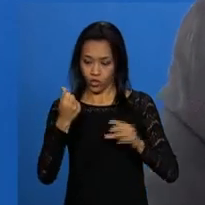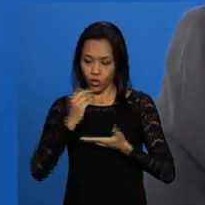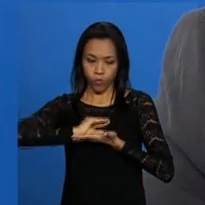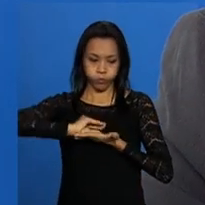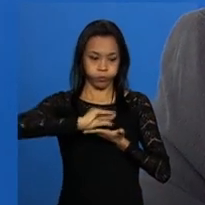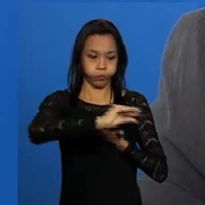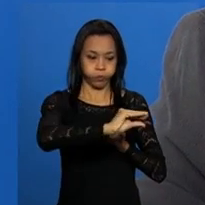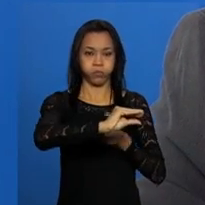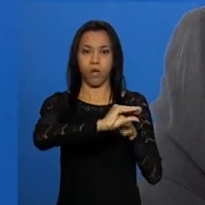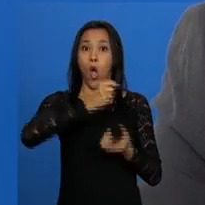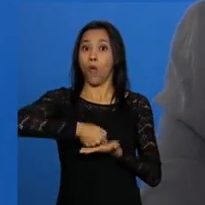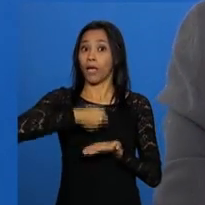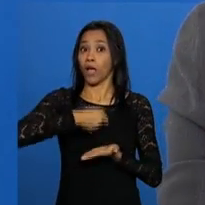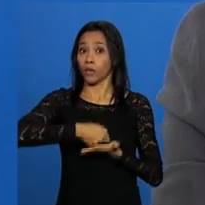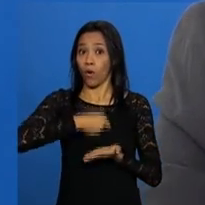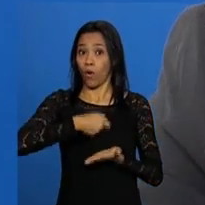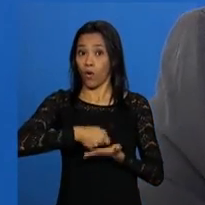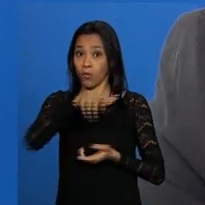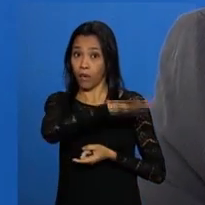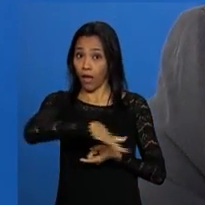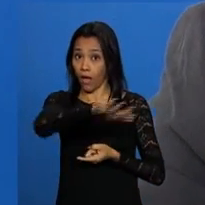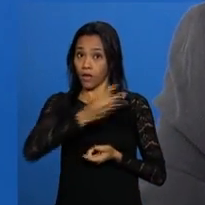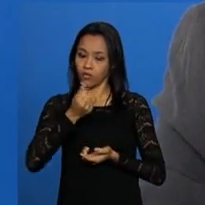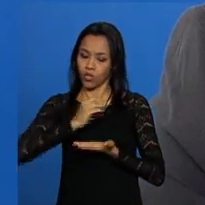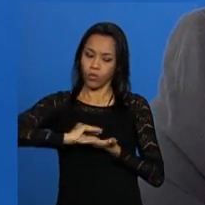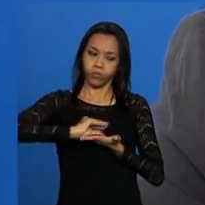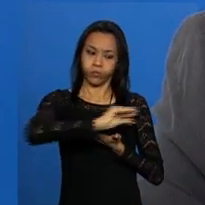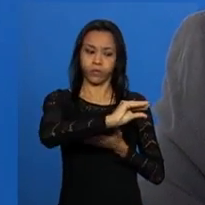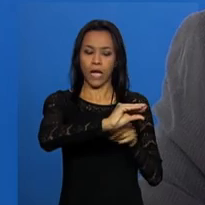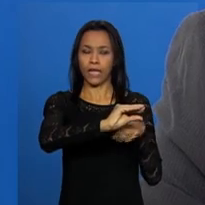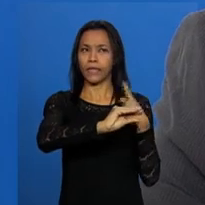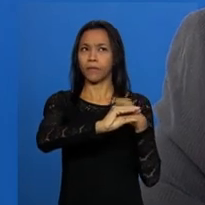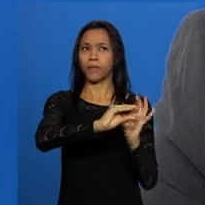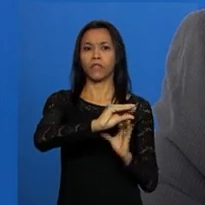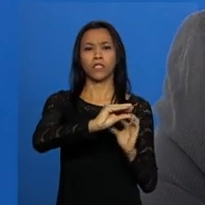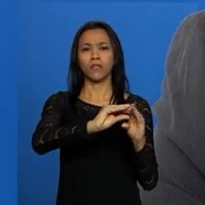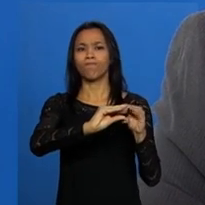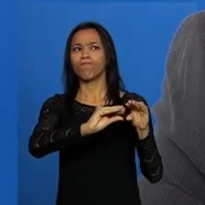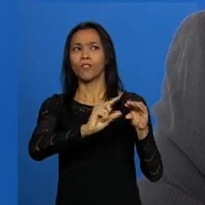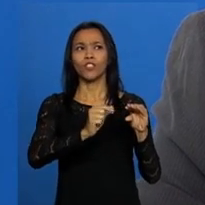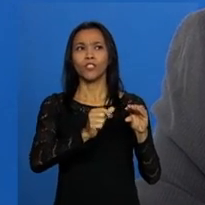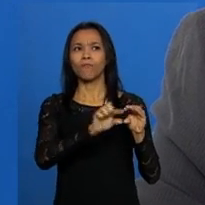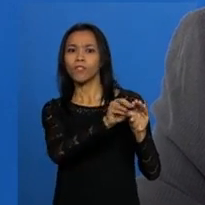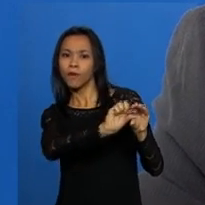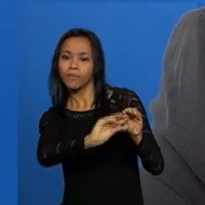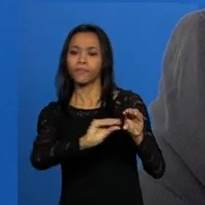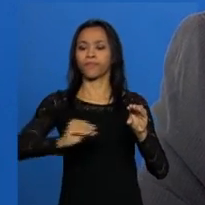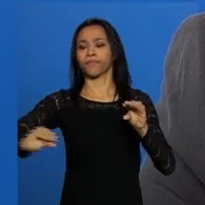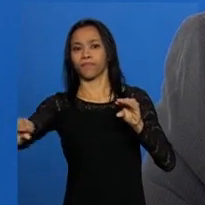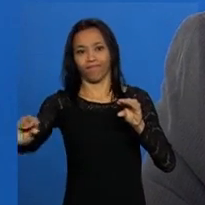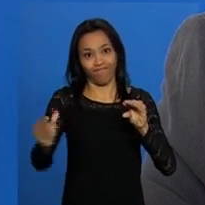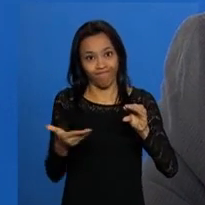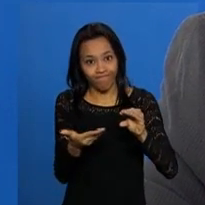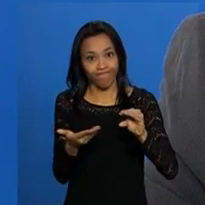que teriam que ser obrigatoriamente destinadas para certas despesas e você pode alocar isso de uma maneira mais eficiente. Então, esse